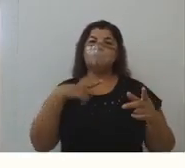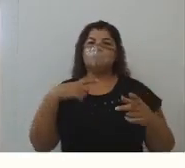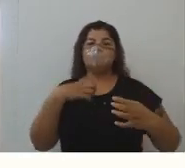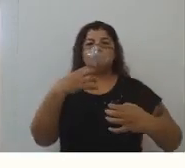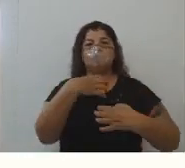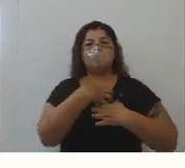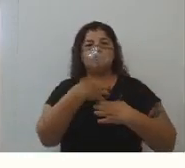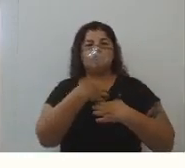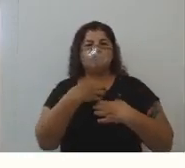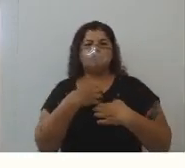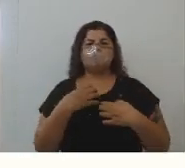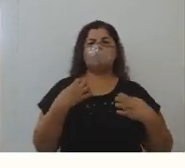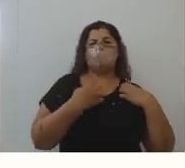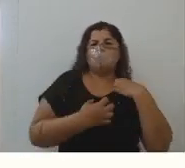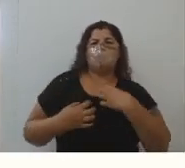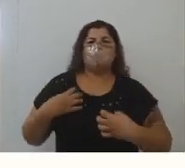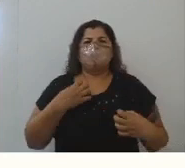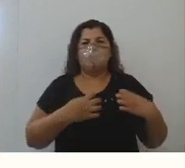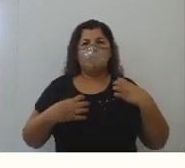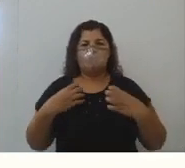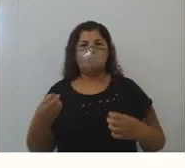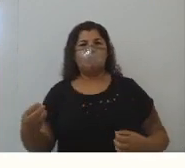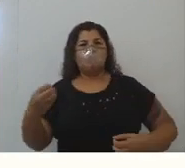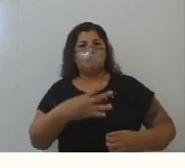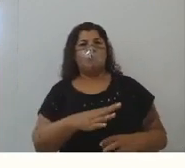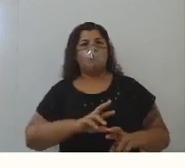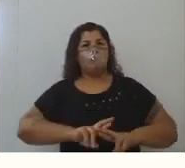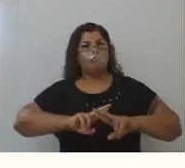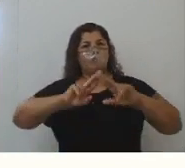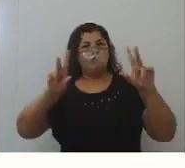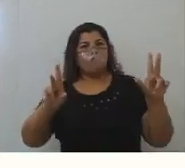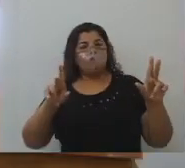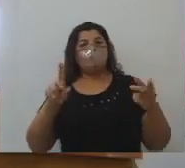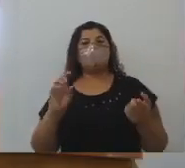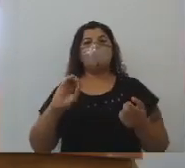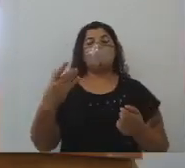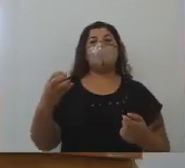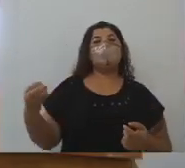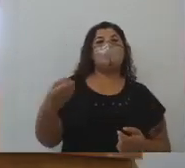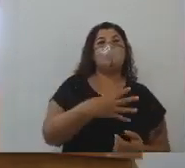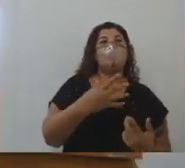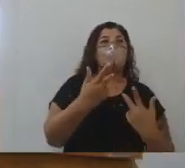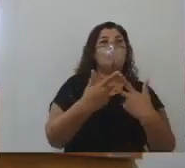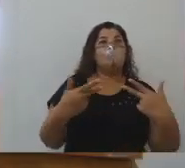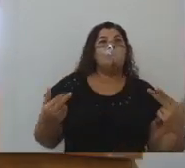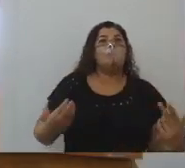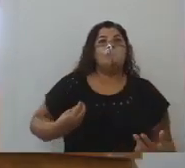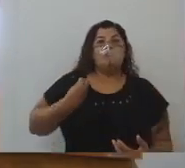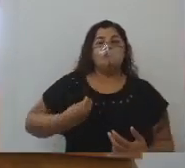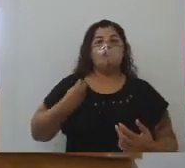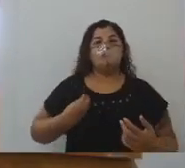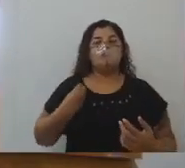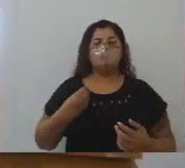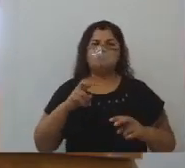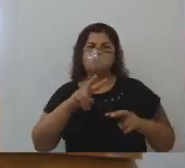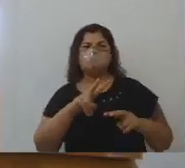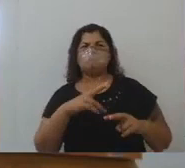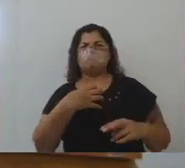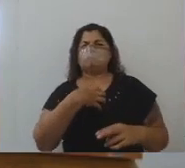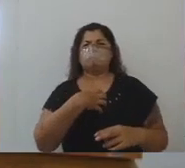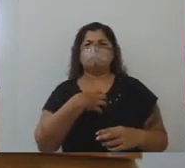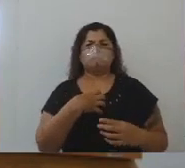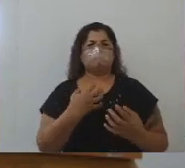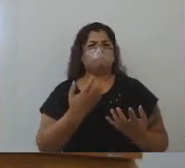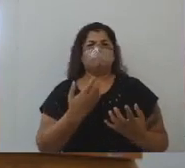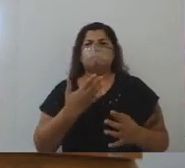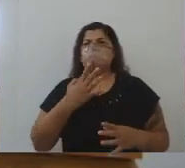sentimos incomodados diante de um fato novo ou de uma nova realidade. Então a gente estranha aquilo que a gente não conhece. A